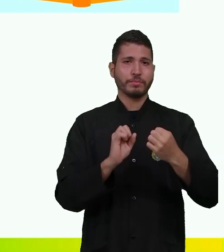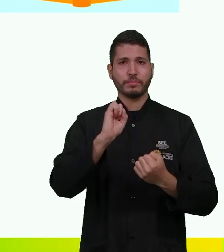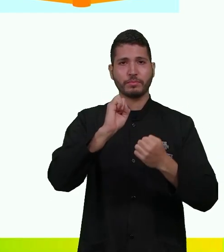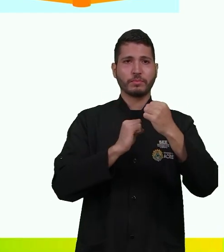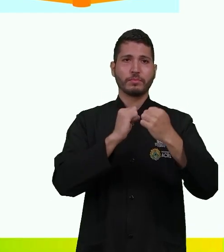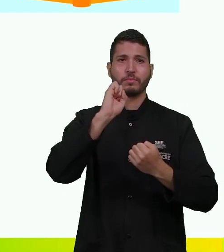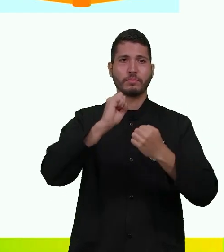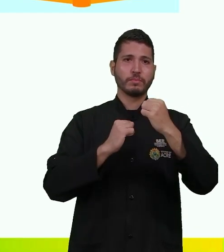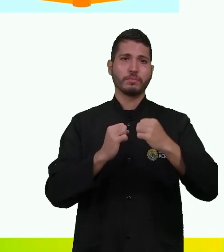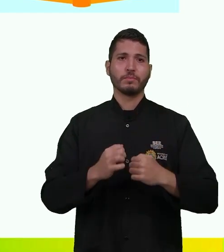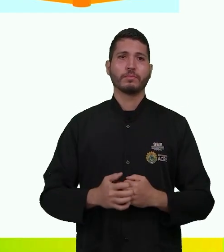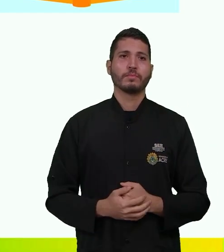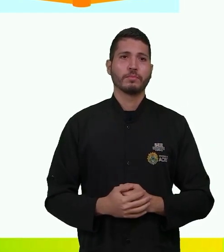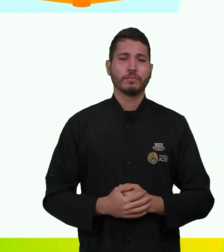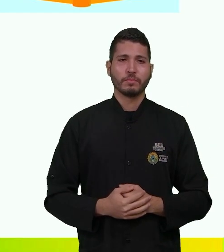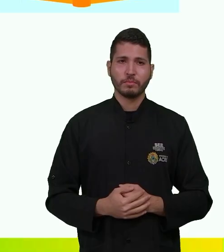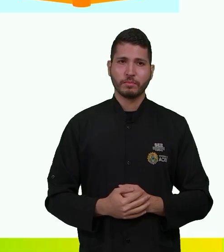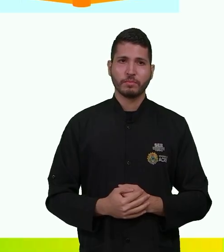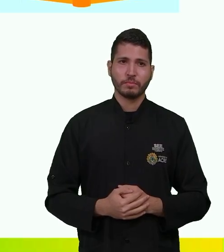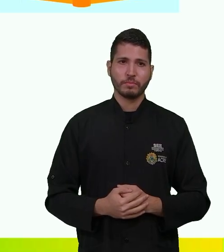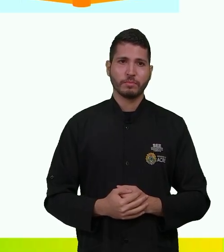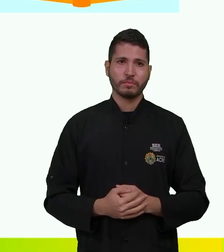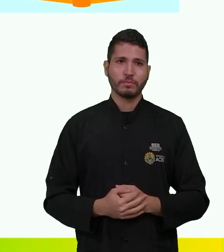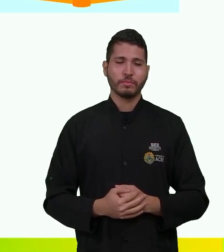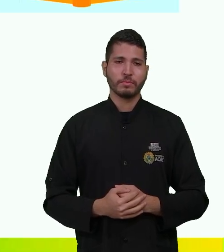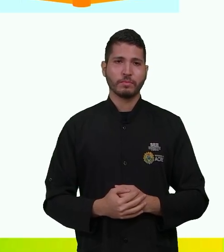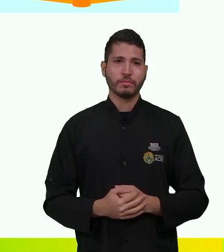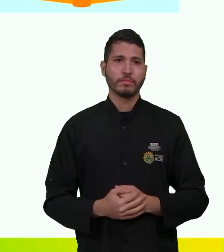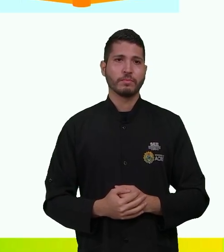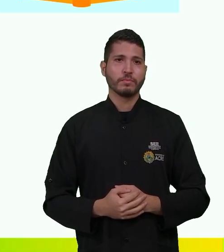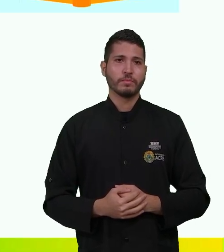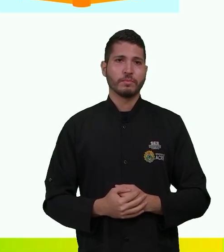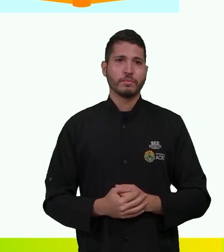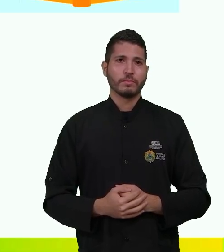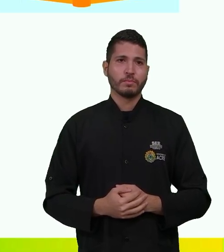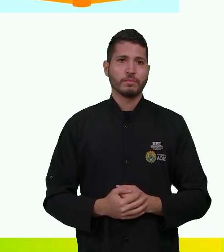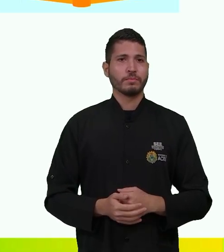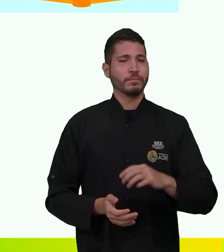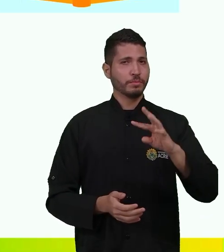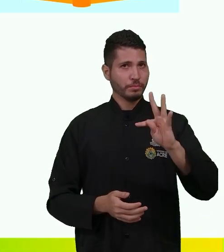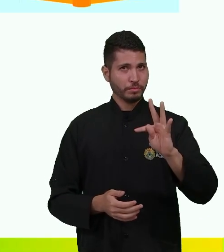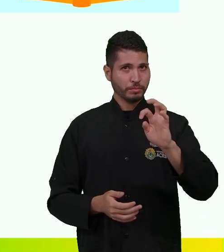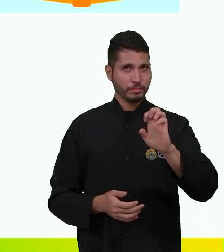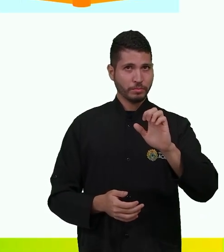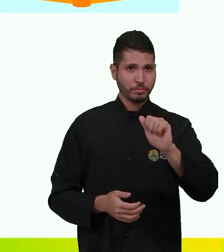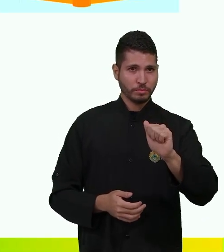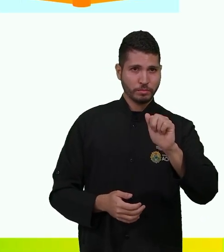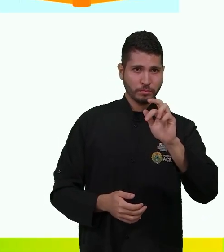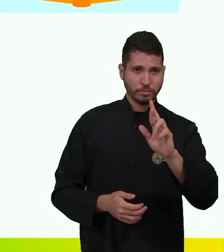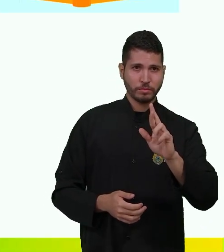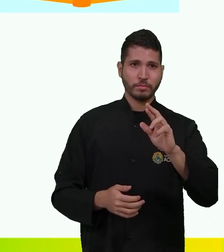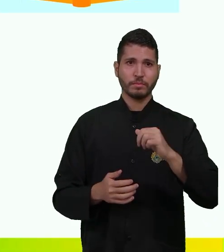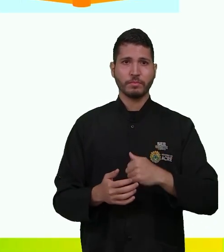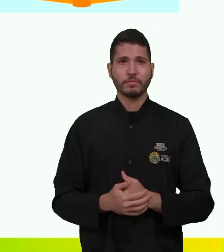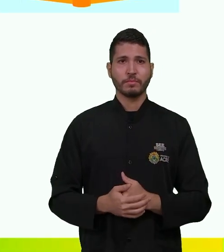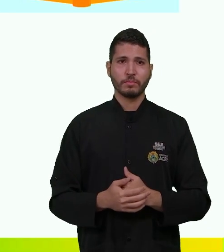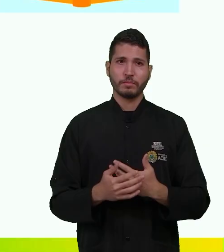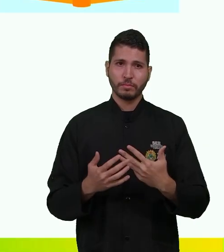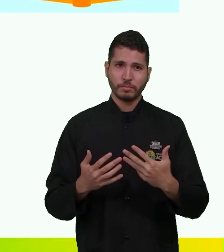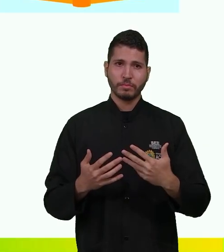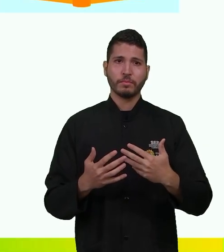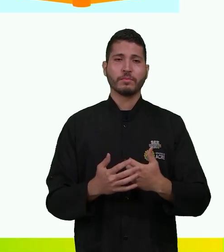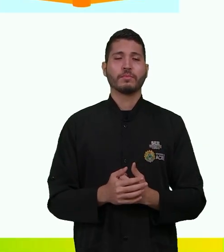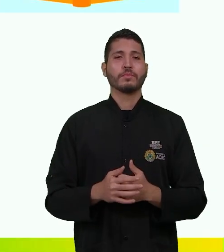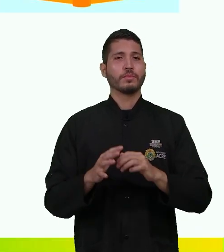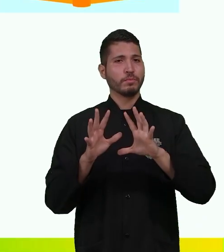B. E o tear mecânico, né? A máquina de tecer, o tear mecânico e a máquina a vapor foram as três principais